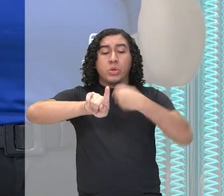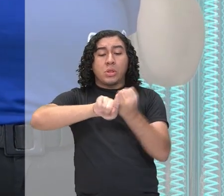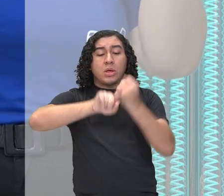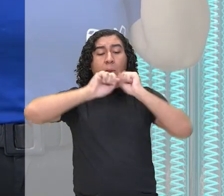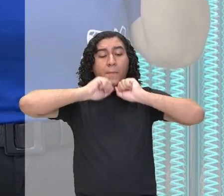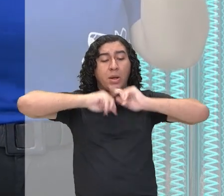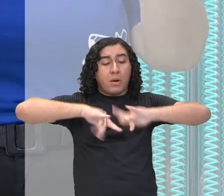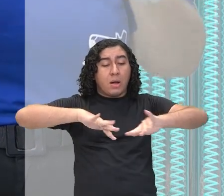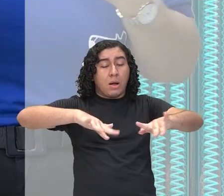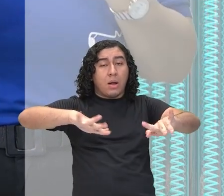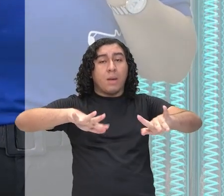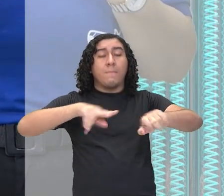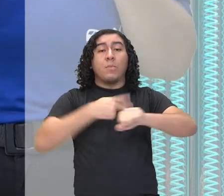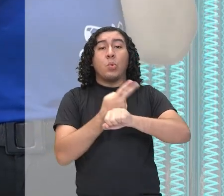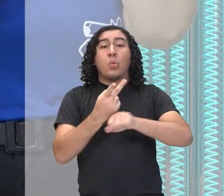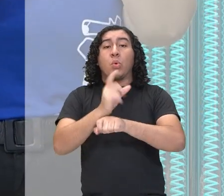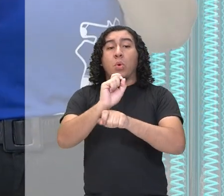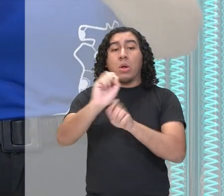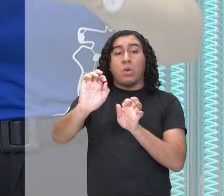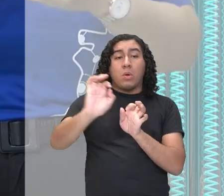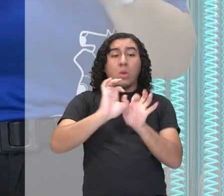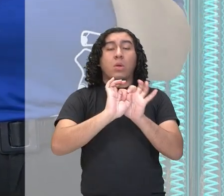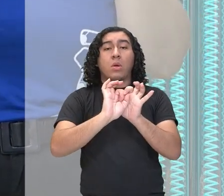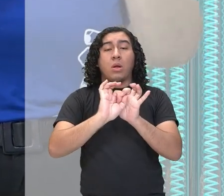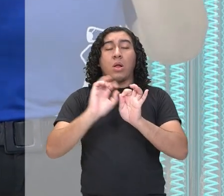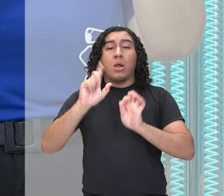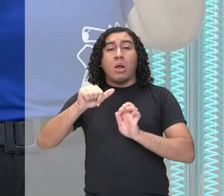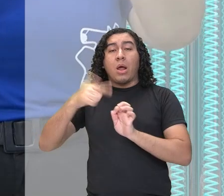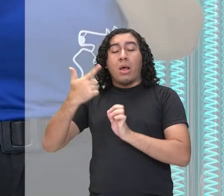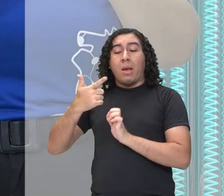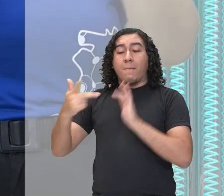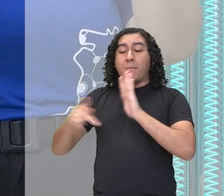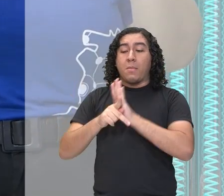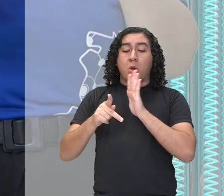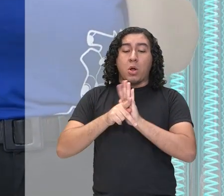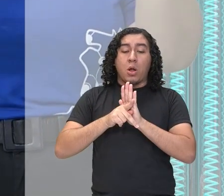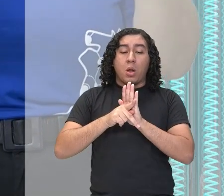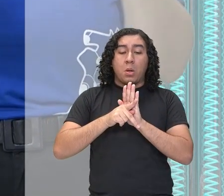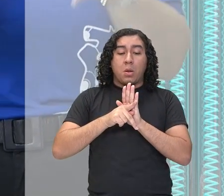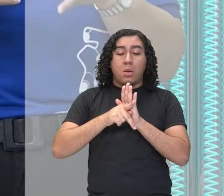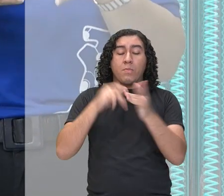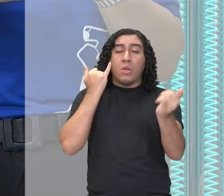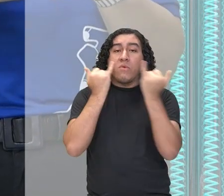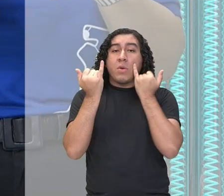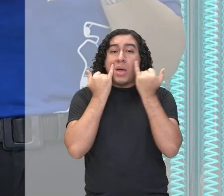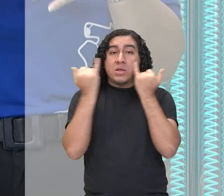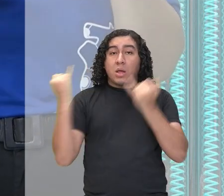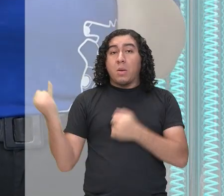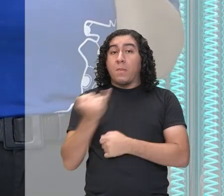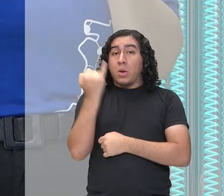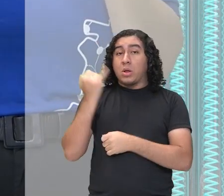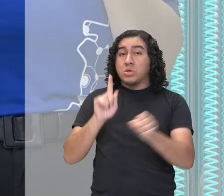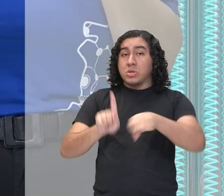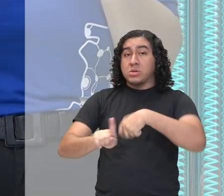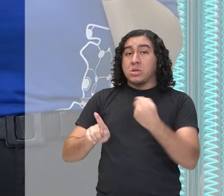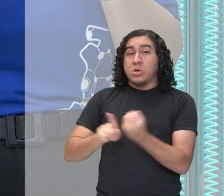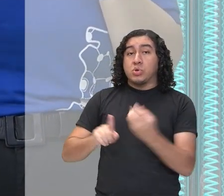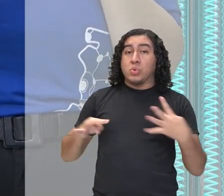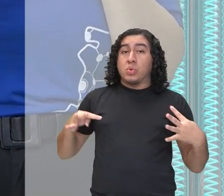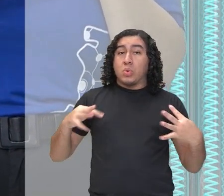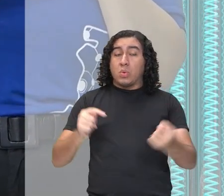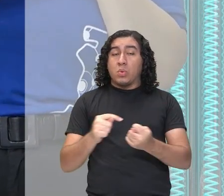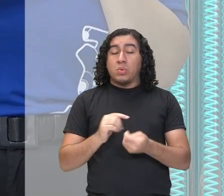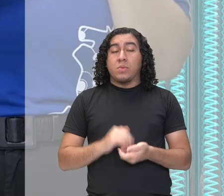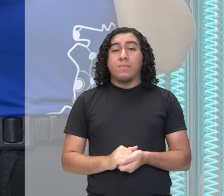buscam veicular fatos que são relevantes para a sociedade como um todo, e o objetivo